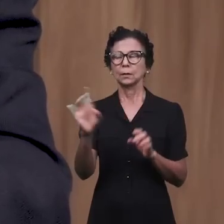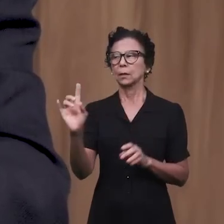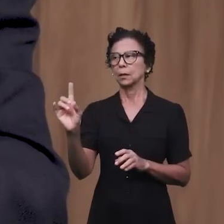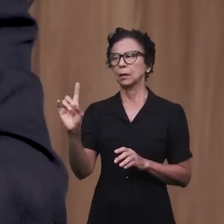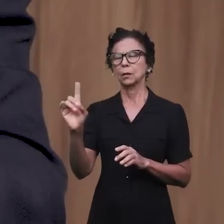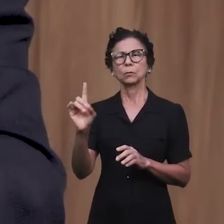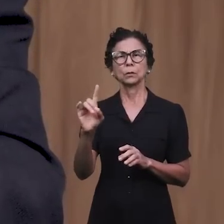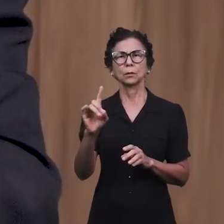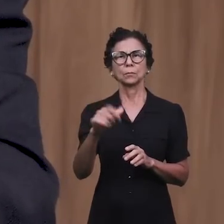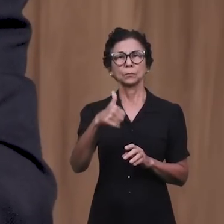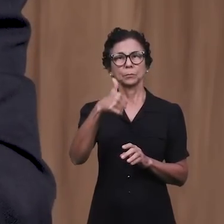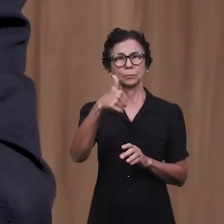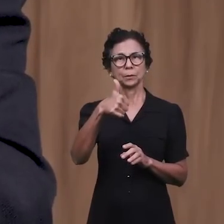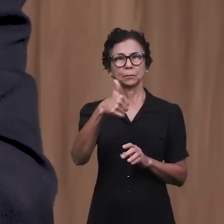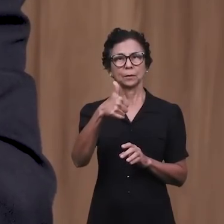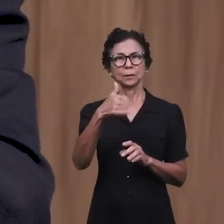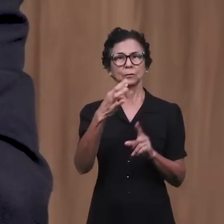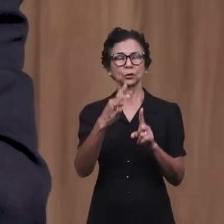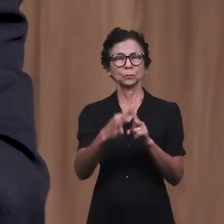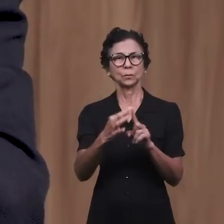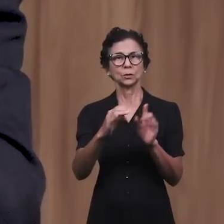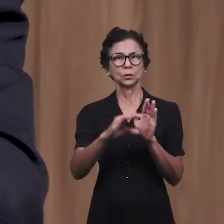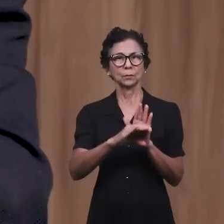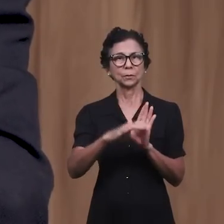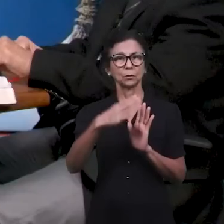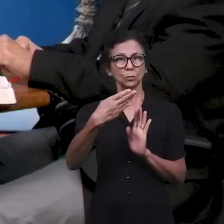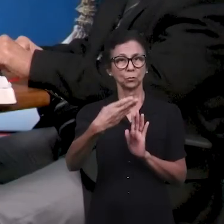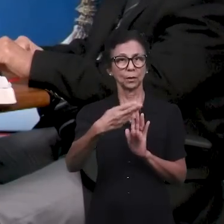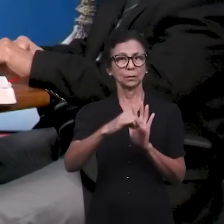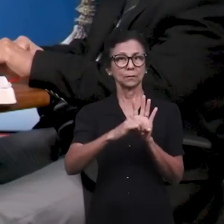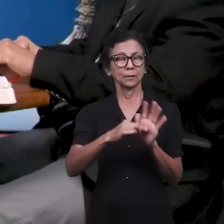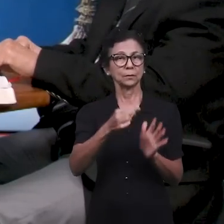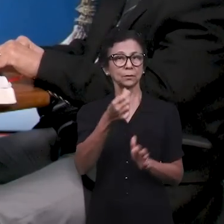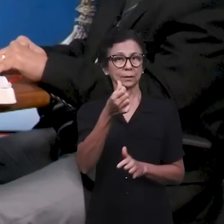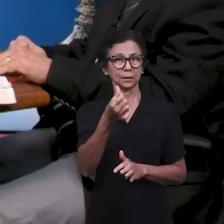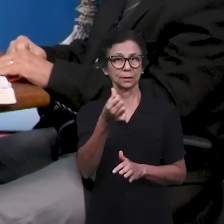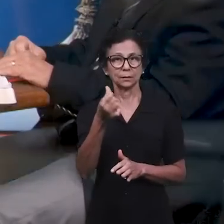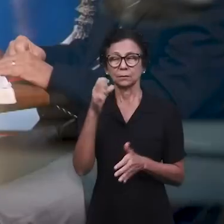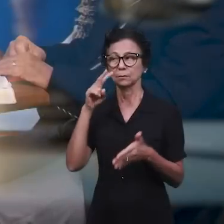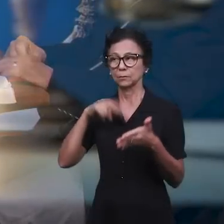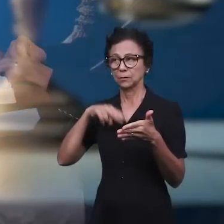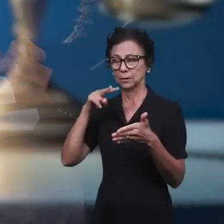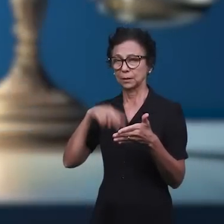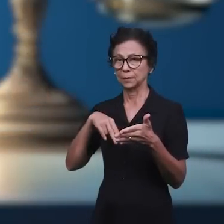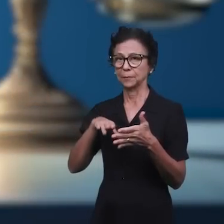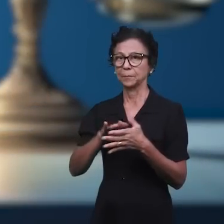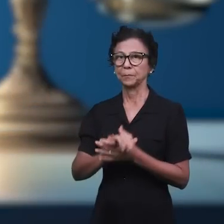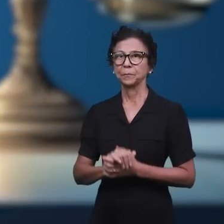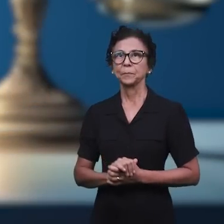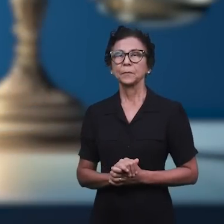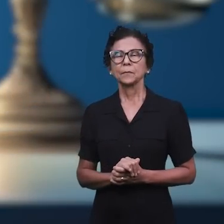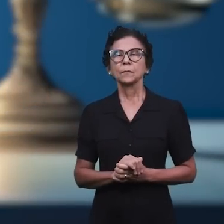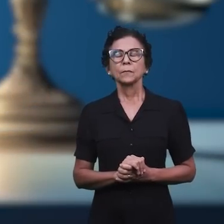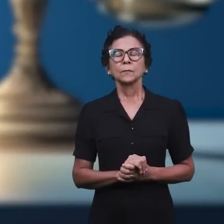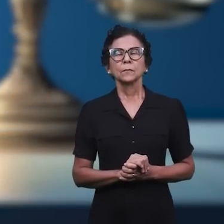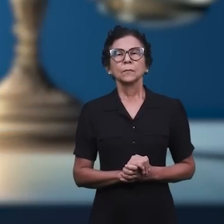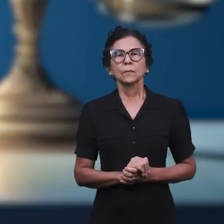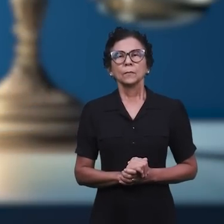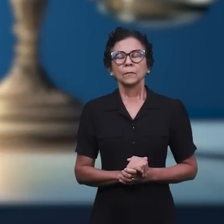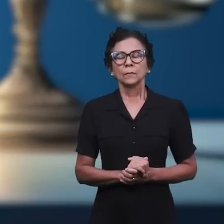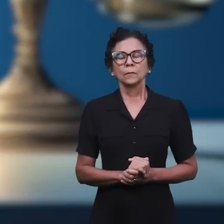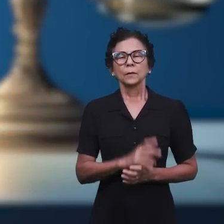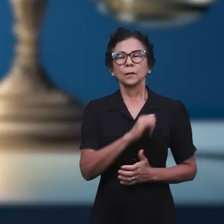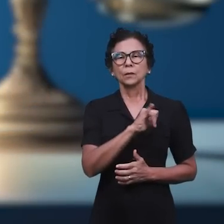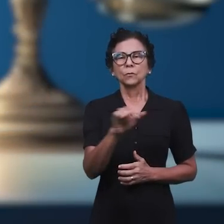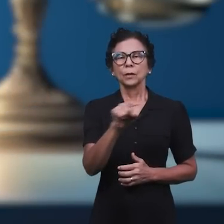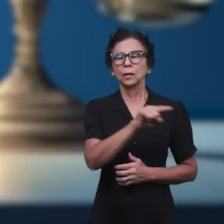Não, 1 Timóteo, capítulo 4, verso 6. Verso 6, exatamente. Diz assim, vou ler aqui. Propondo estas coisas